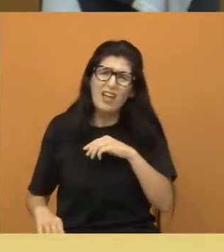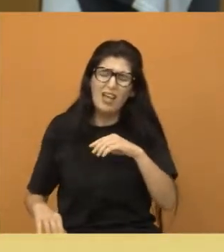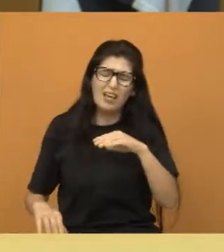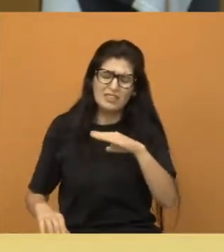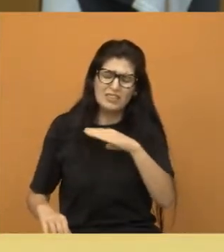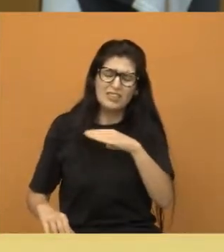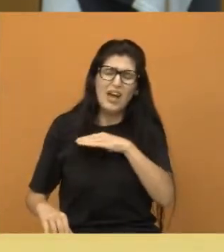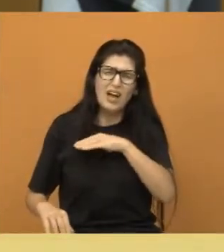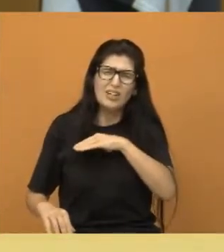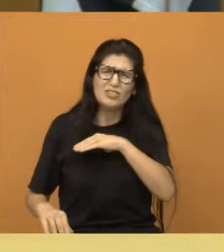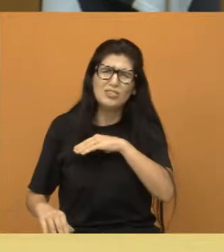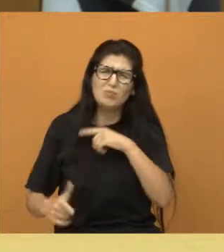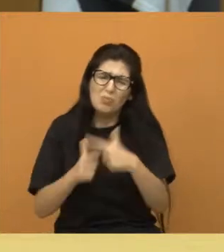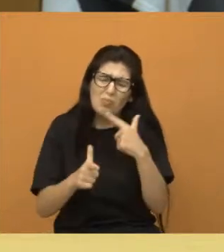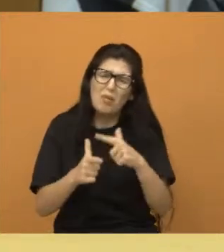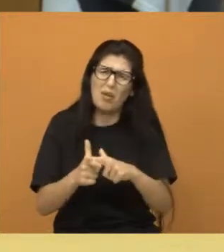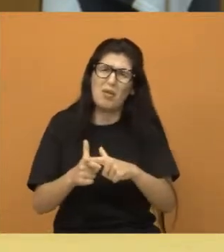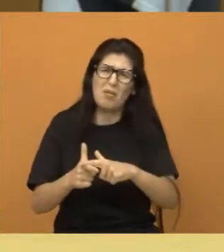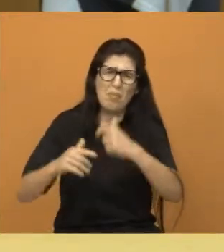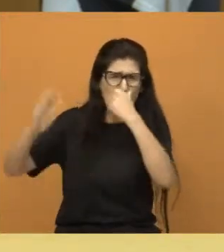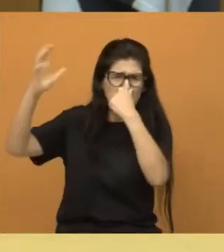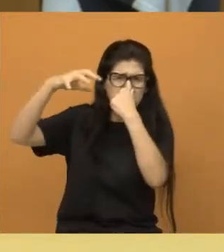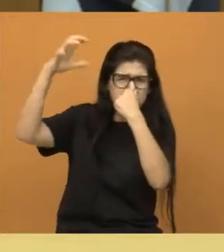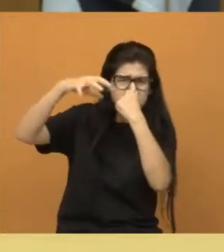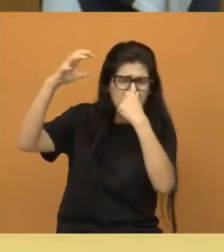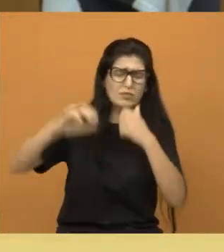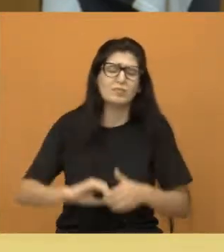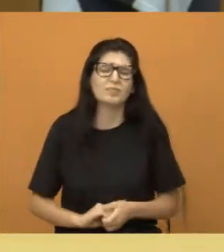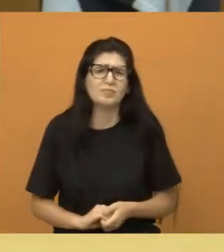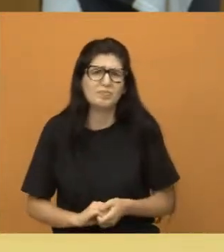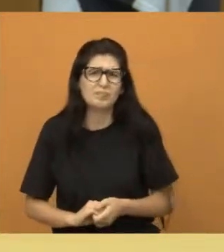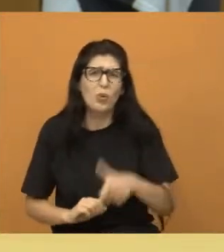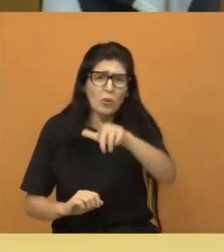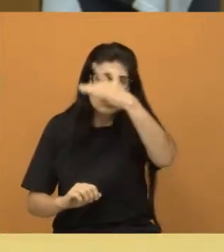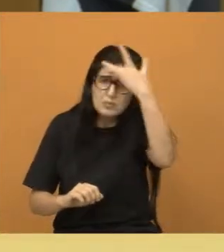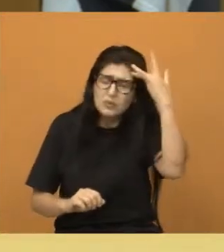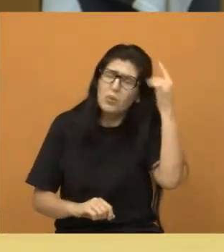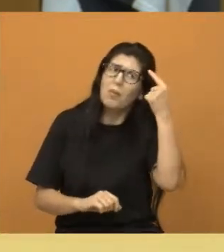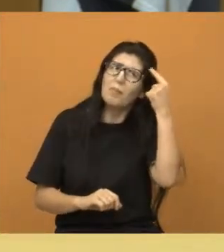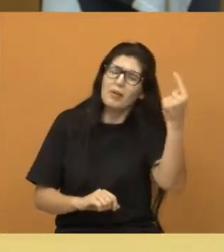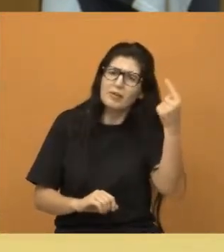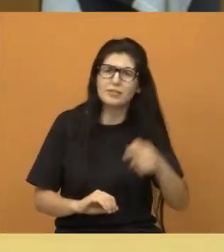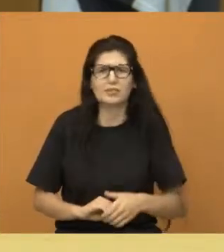nesse projeto. E você que está assistindo, analise friamente.